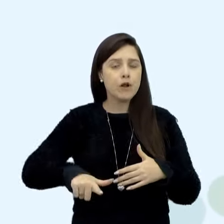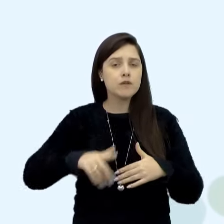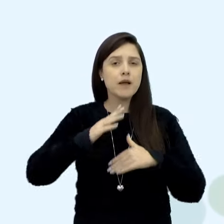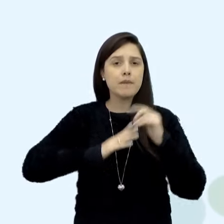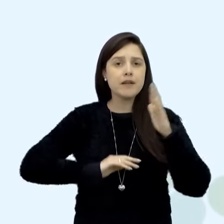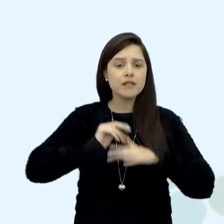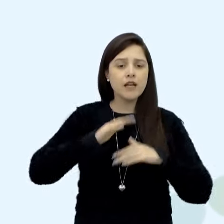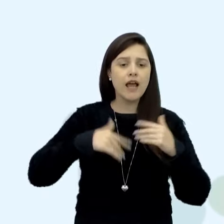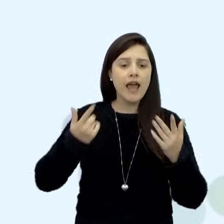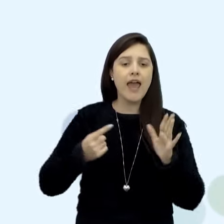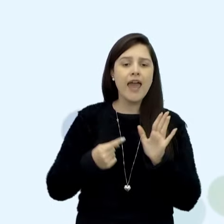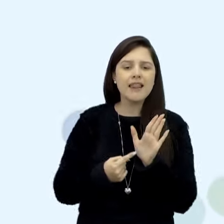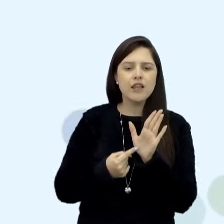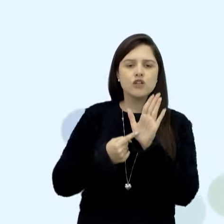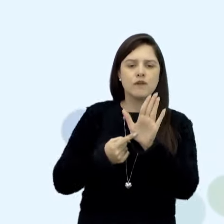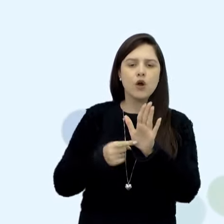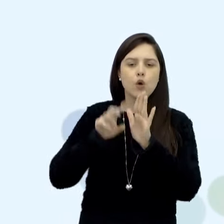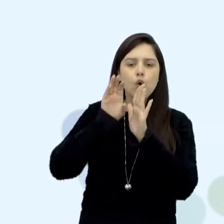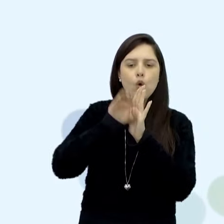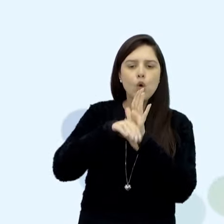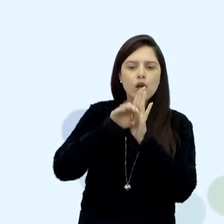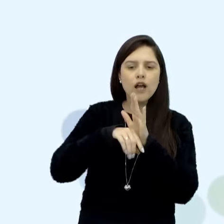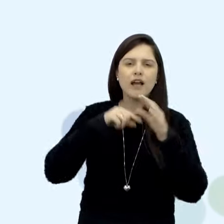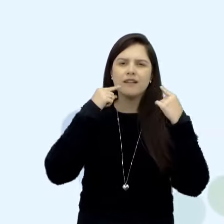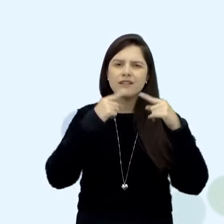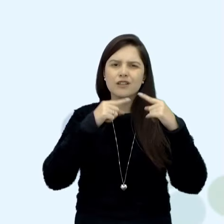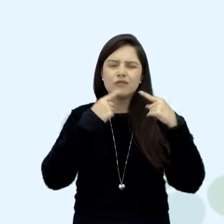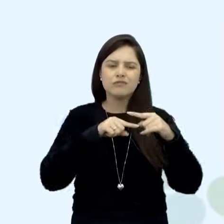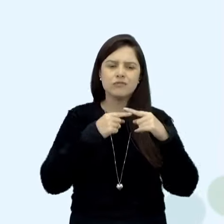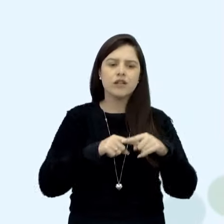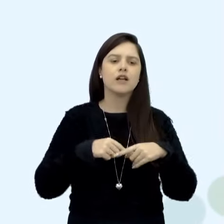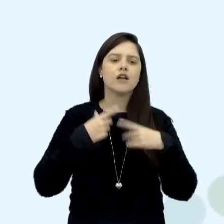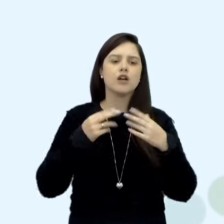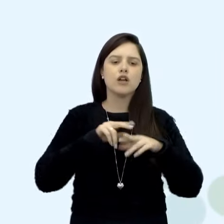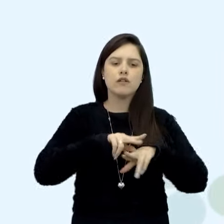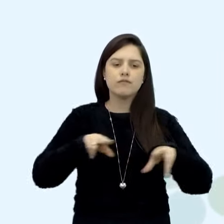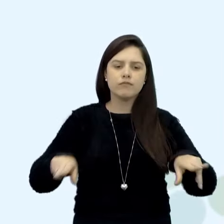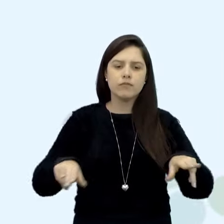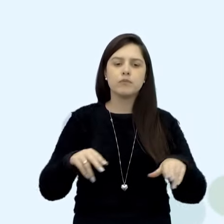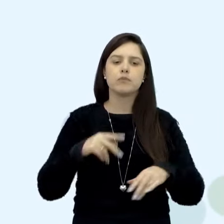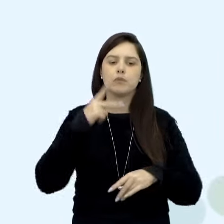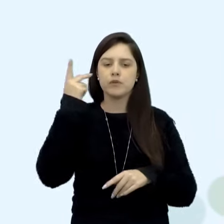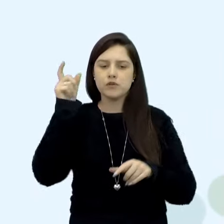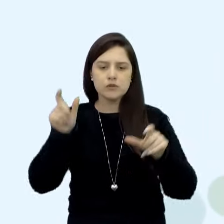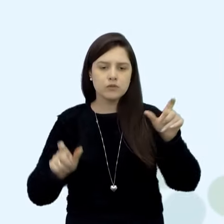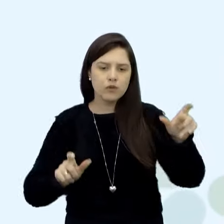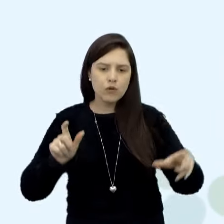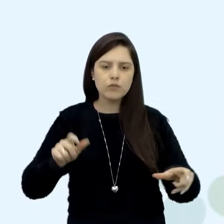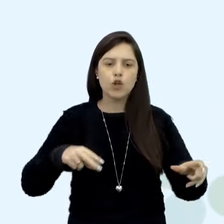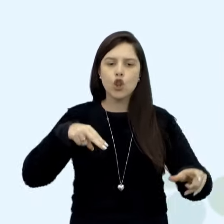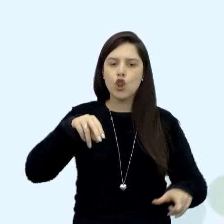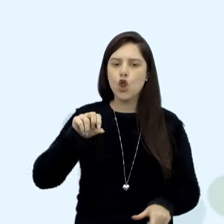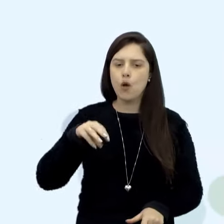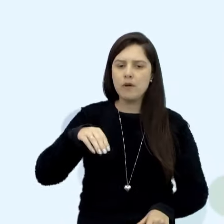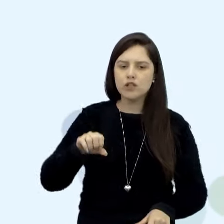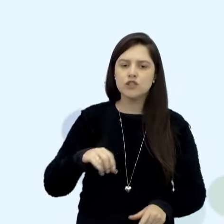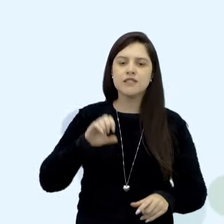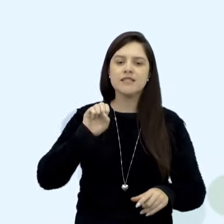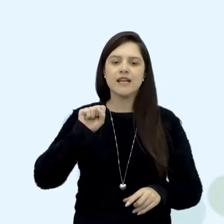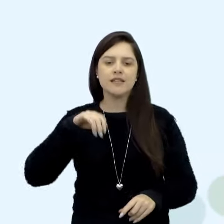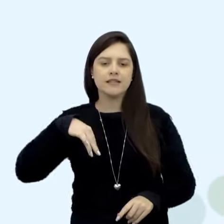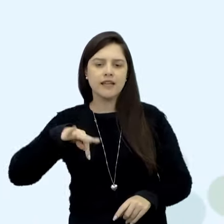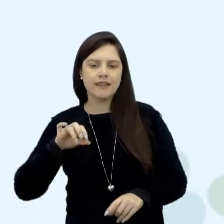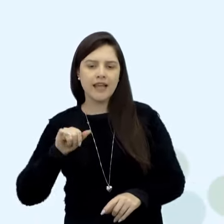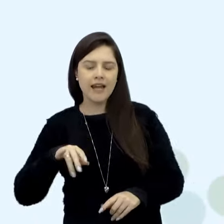é identificar, contextualizar e criticar tipologias evolutivas, populações nômades e sedentárias,